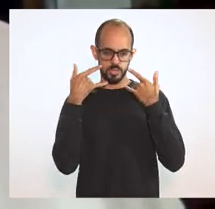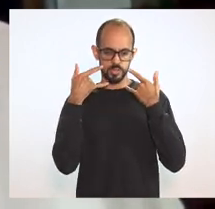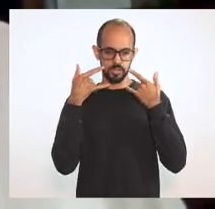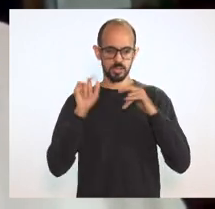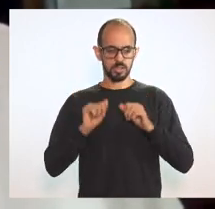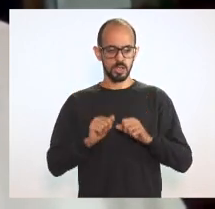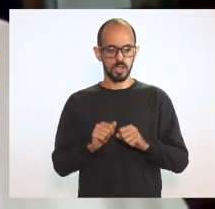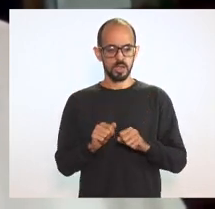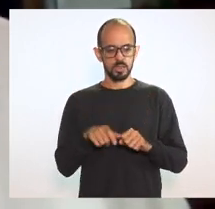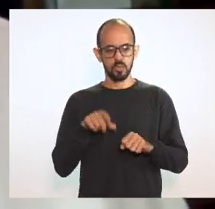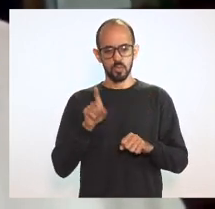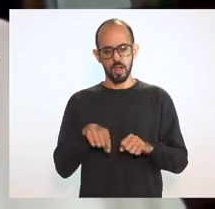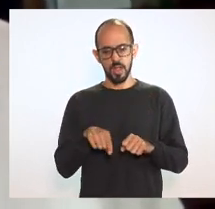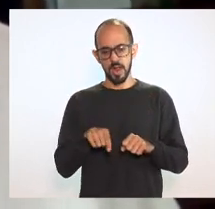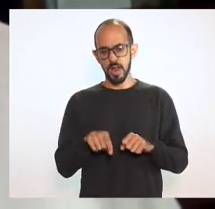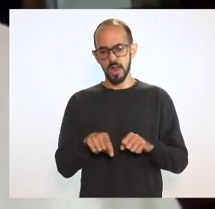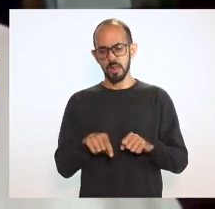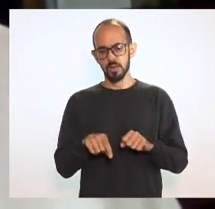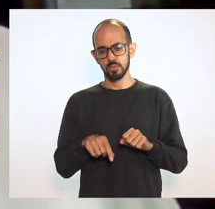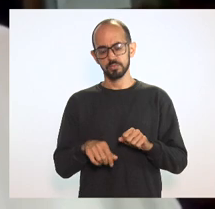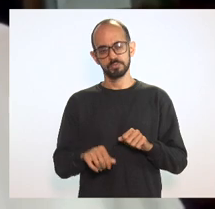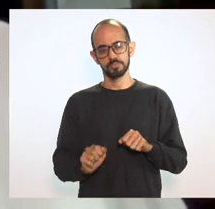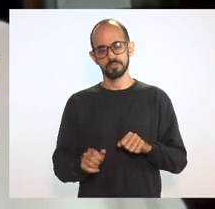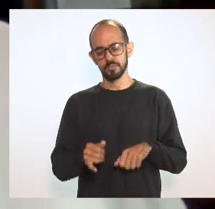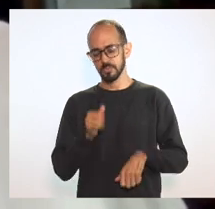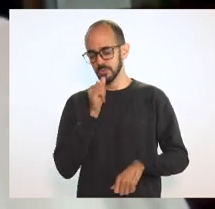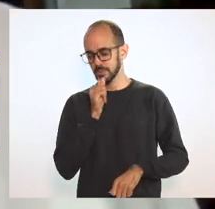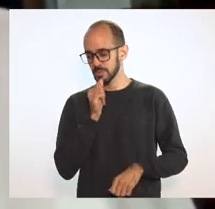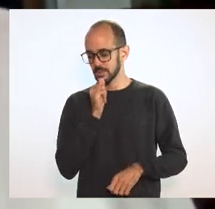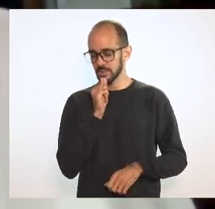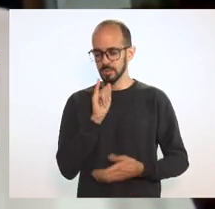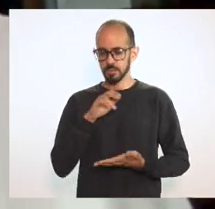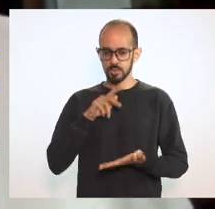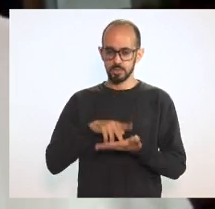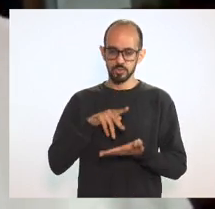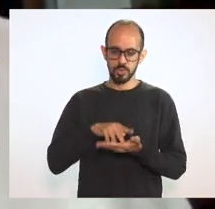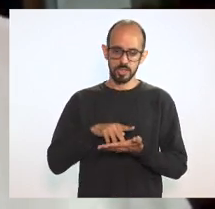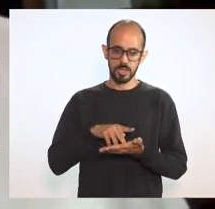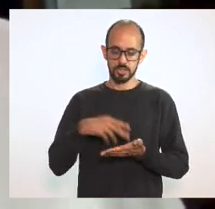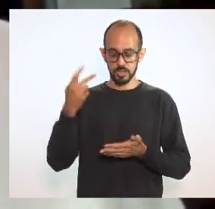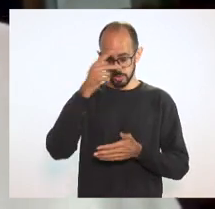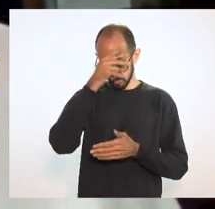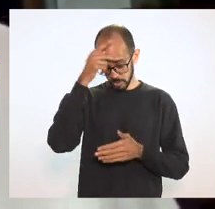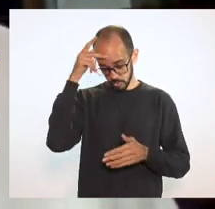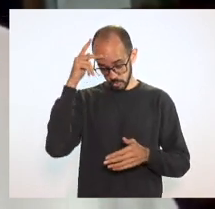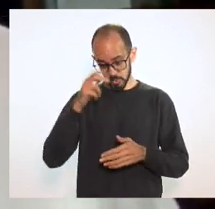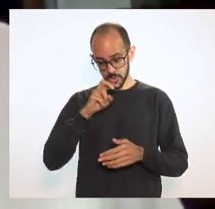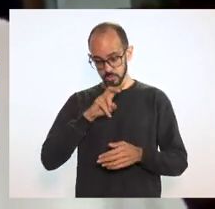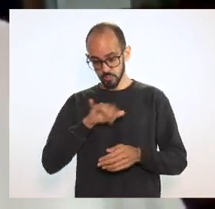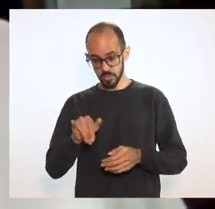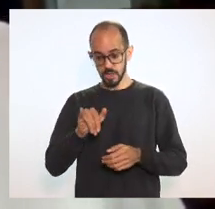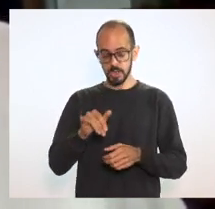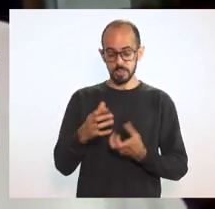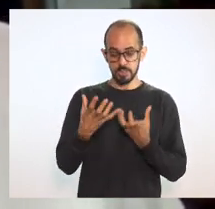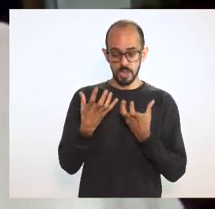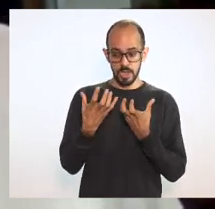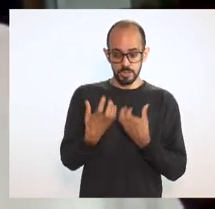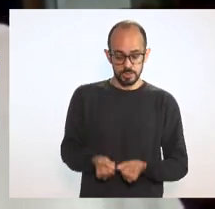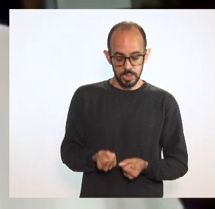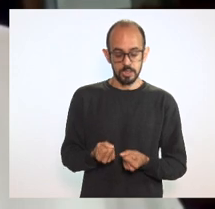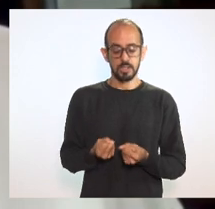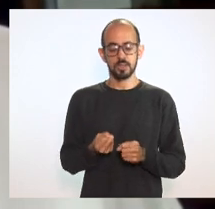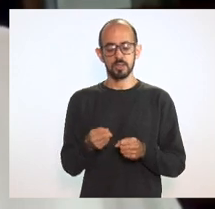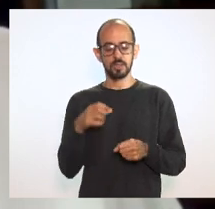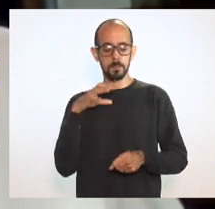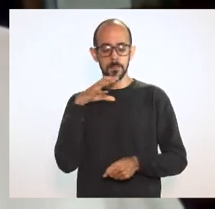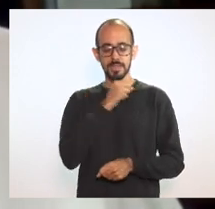isso é um exemplo de que realmente as pessoas elas vão se rendendo ao debate e percebendo que